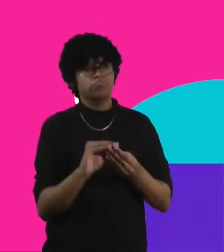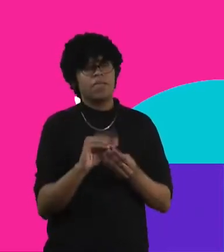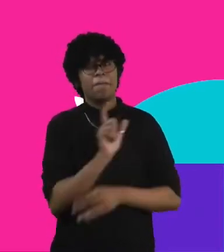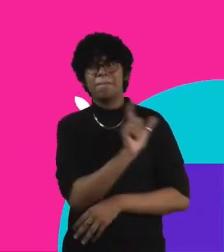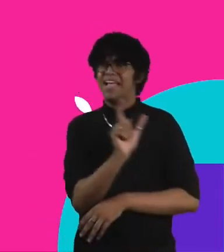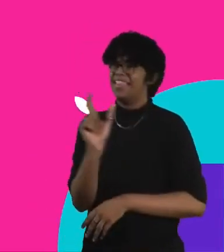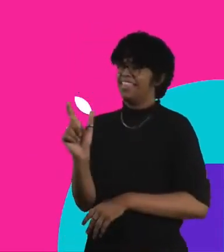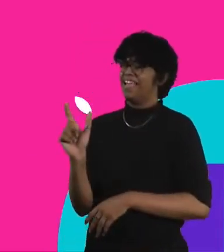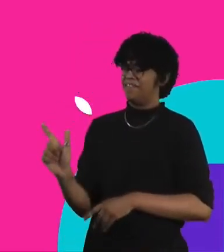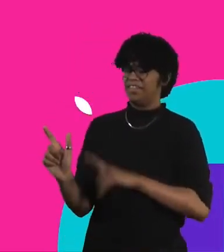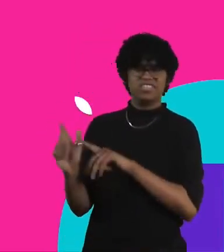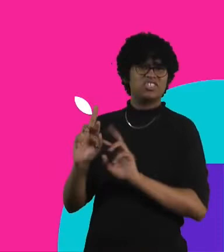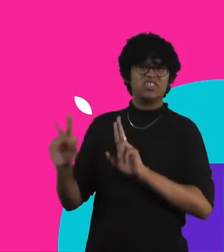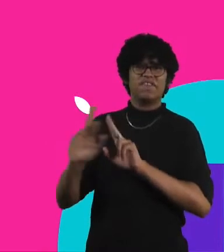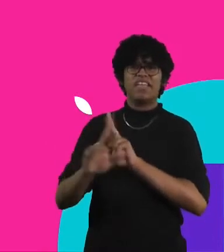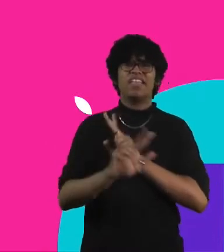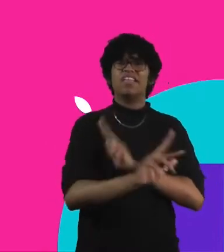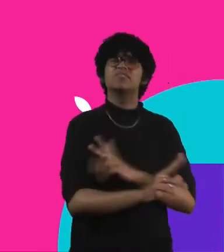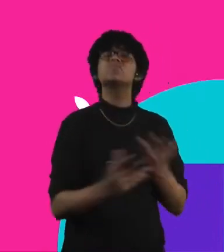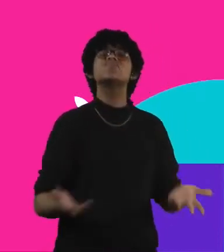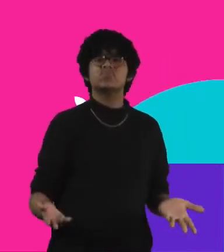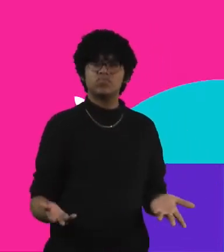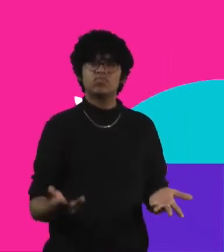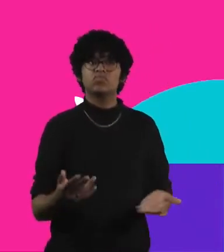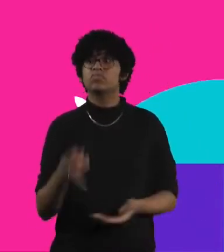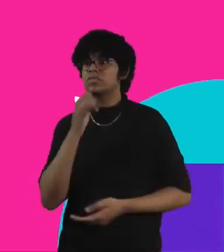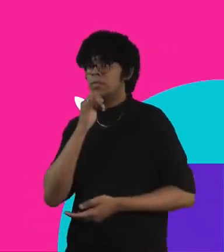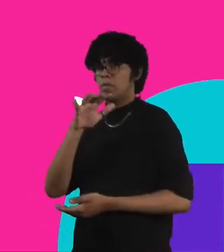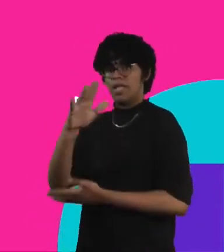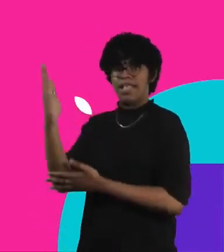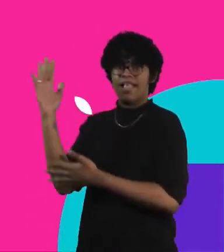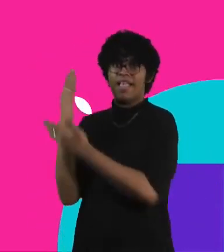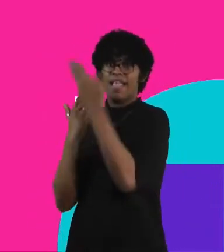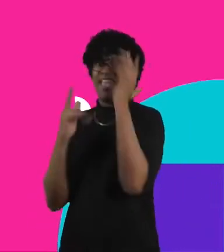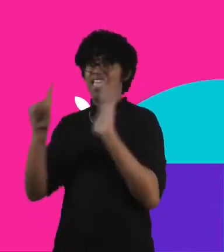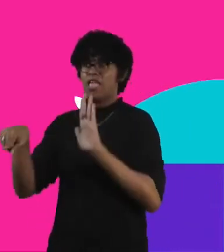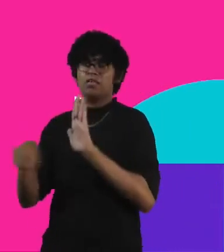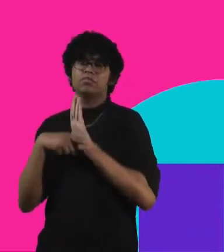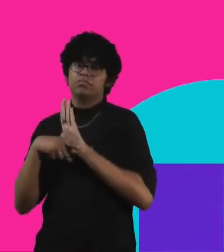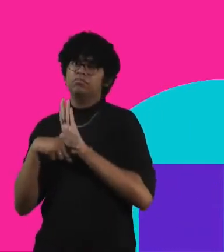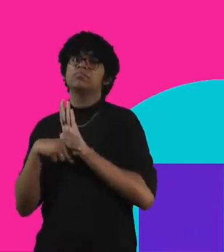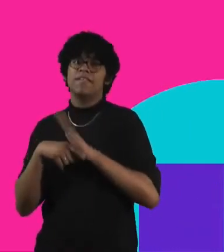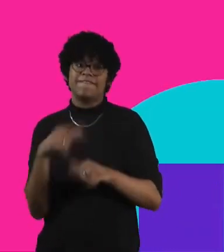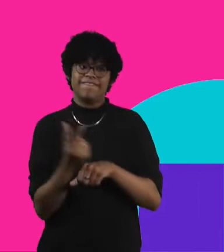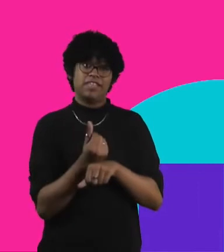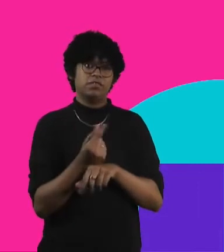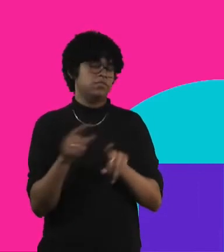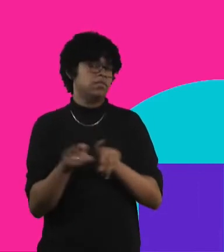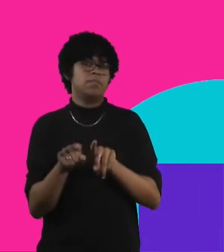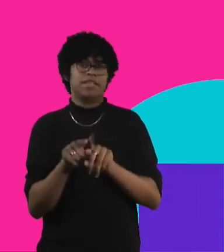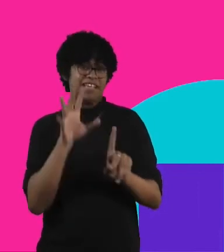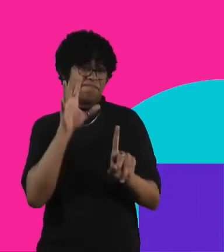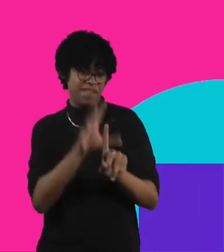ser usada de uma forma diferente, né? Por exemplo, no campo ambiental, a conotação é negativa, né? Na área financeira também, quando usa